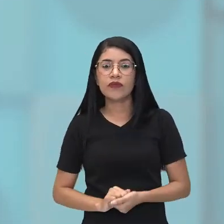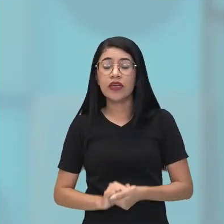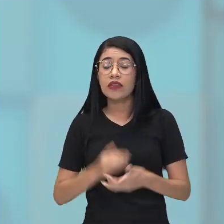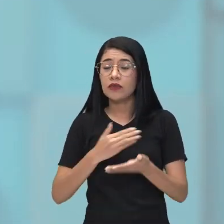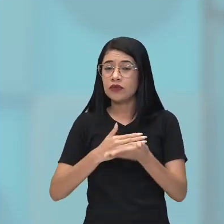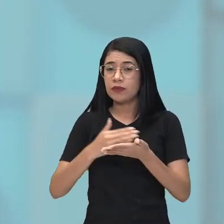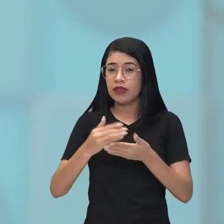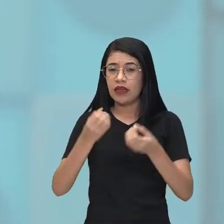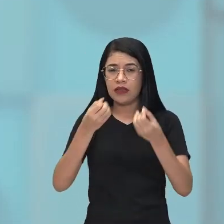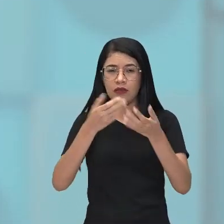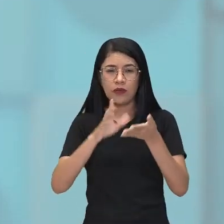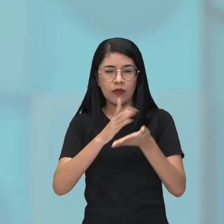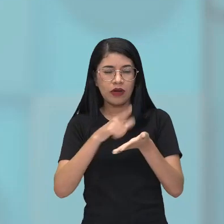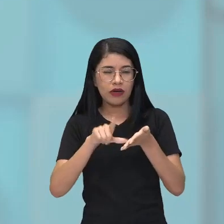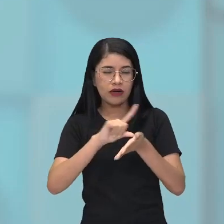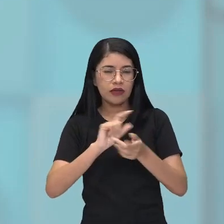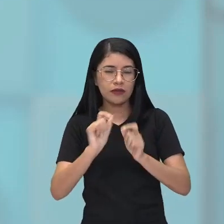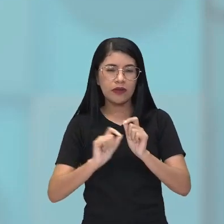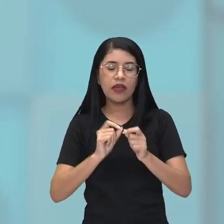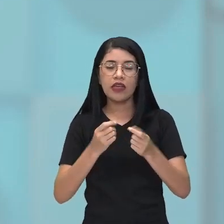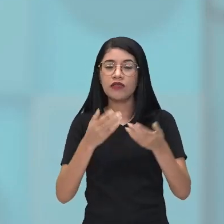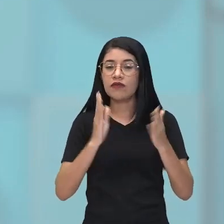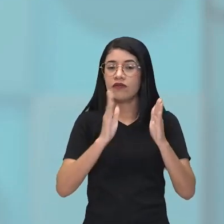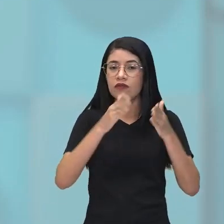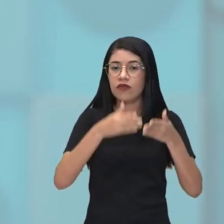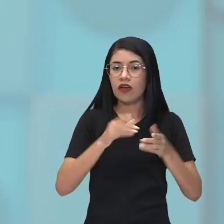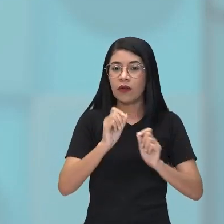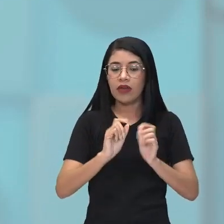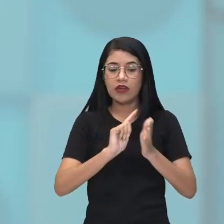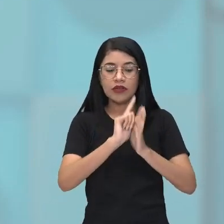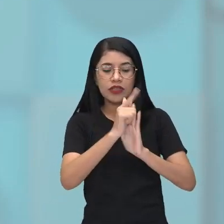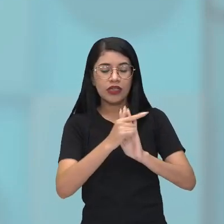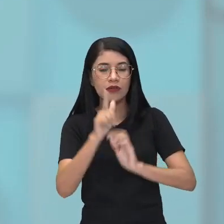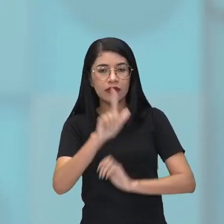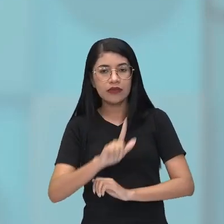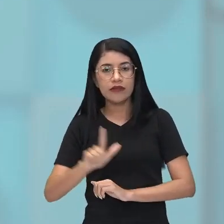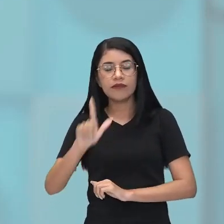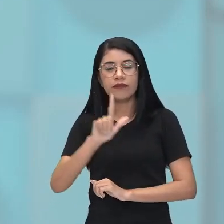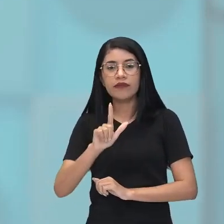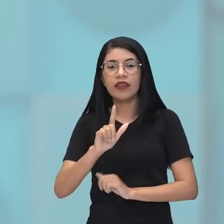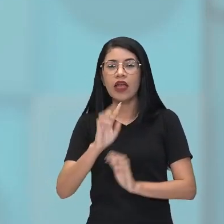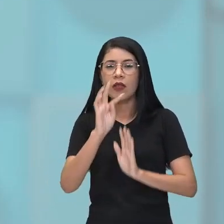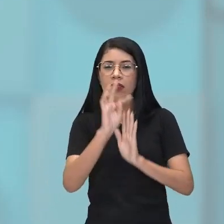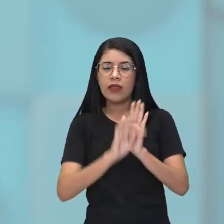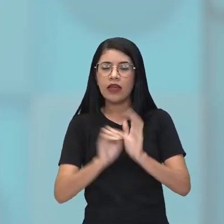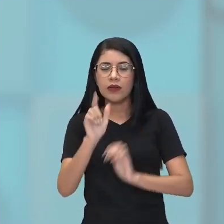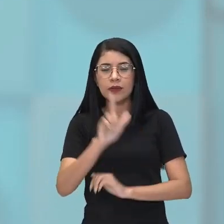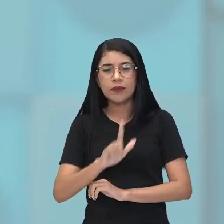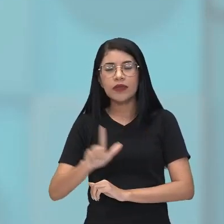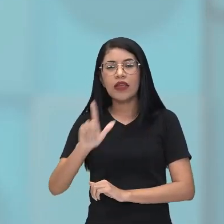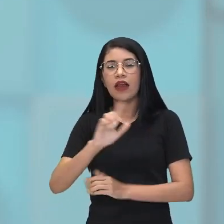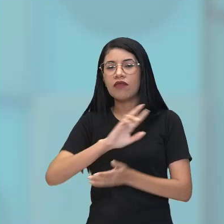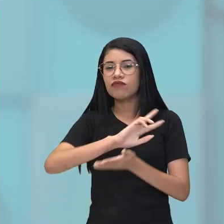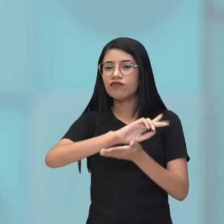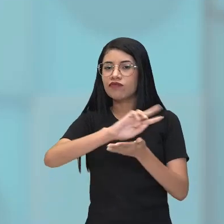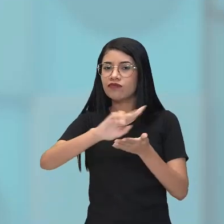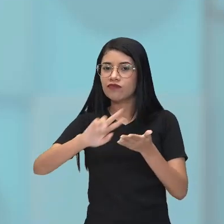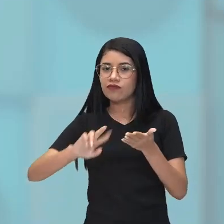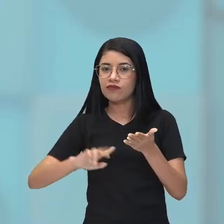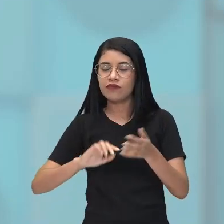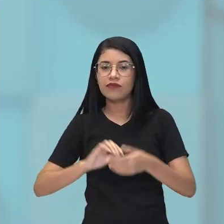desta aula, nós vamos trabalhar com gêneros literários, textos literários diversos,